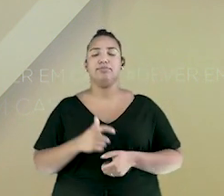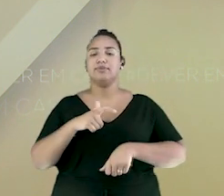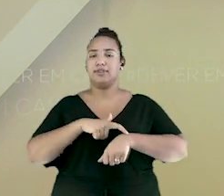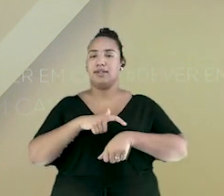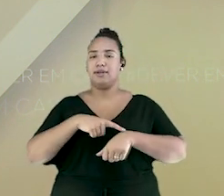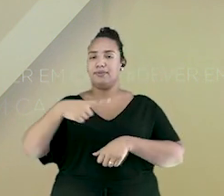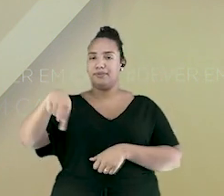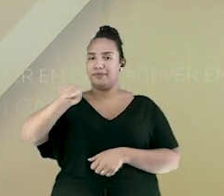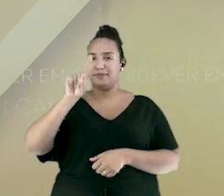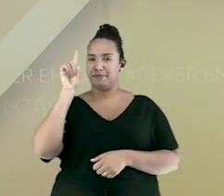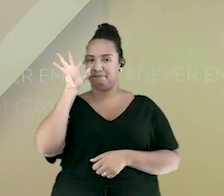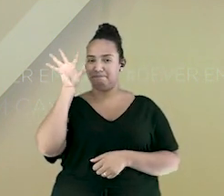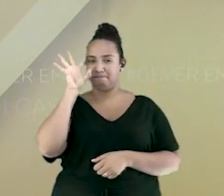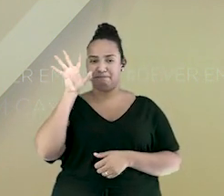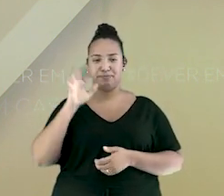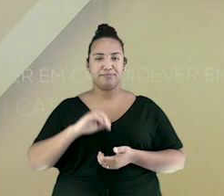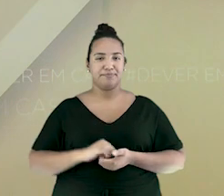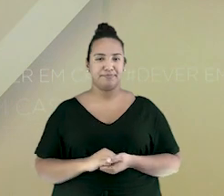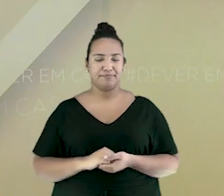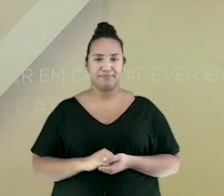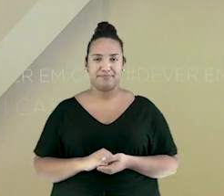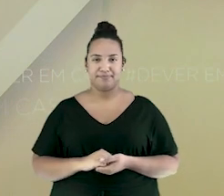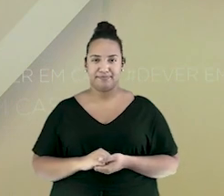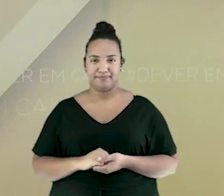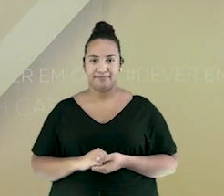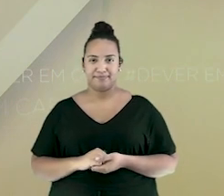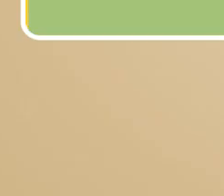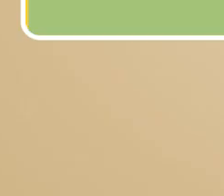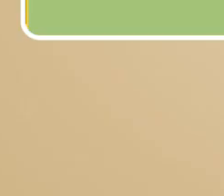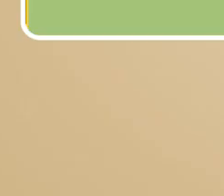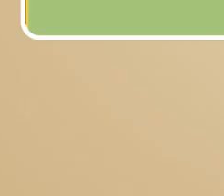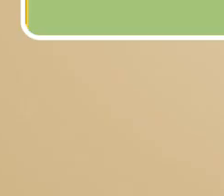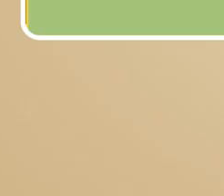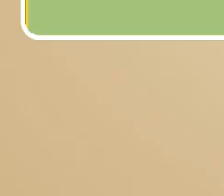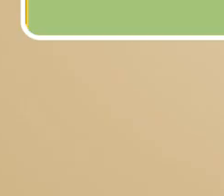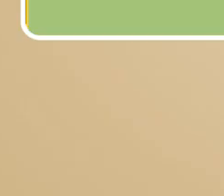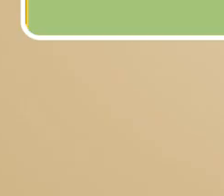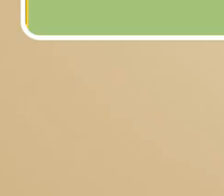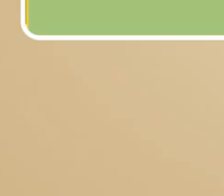está correta? Vou te dar um tempinho para pensar.